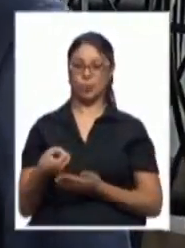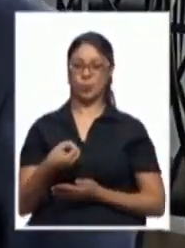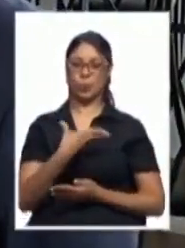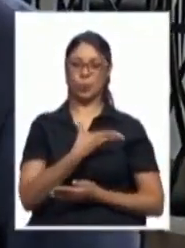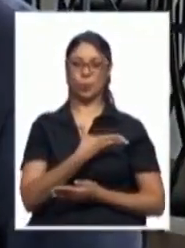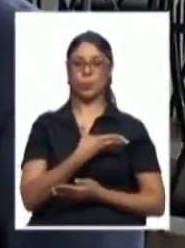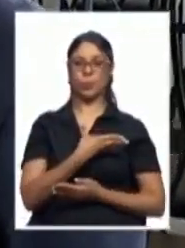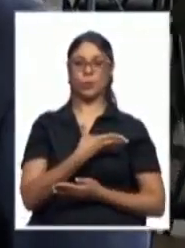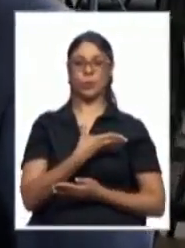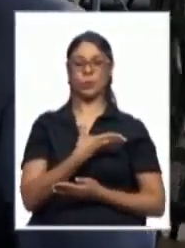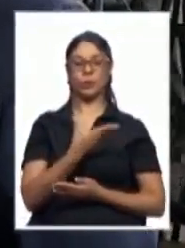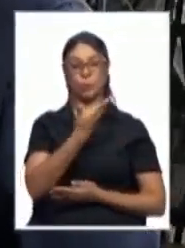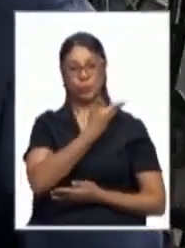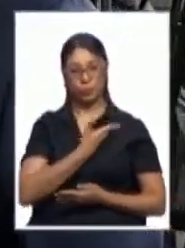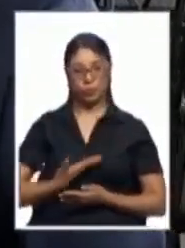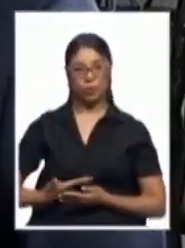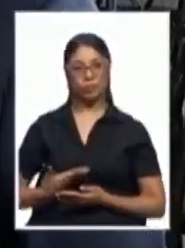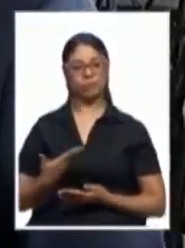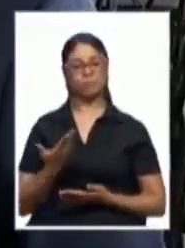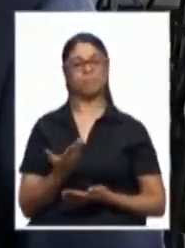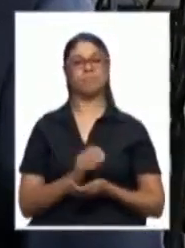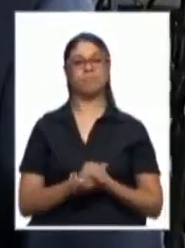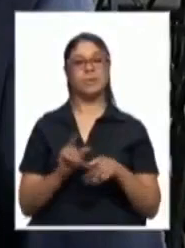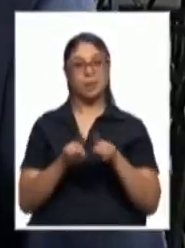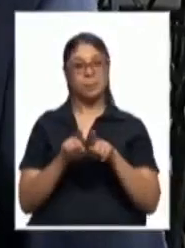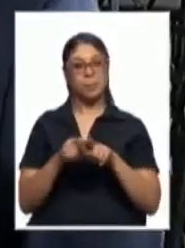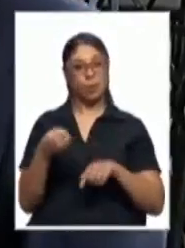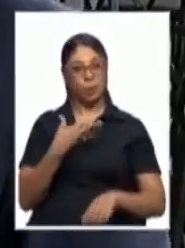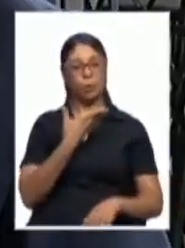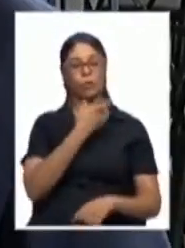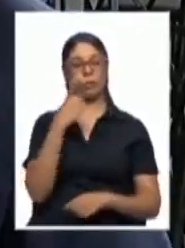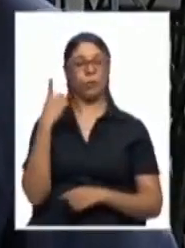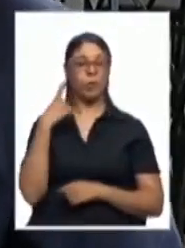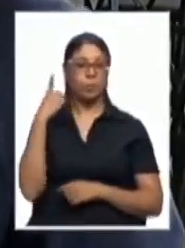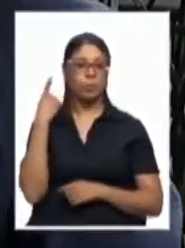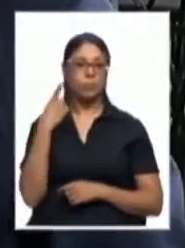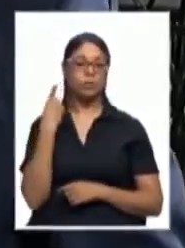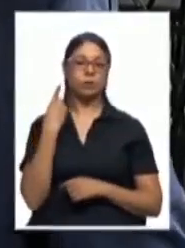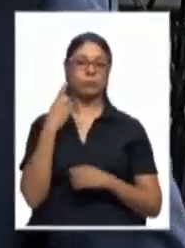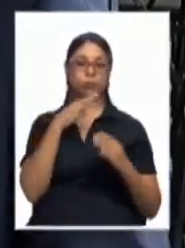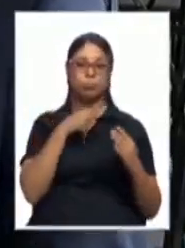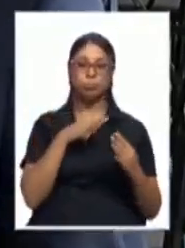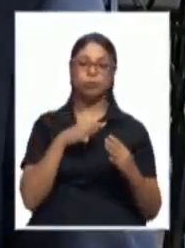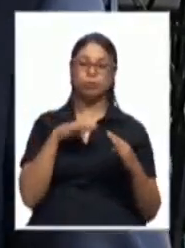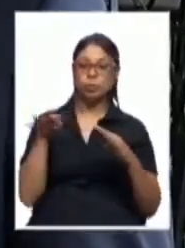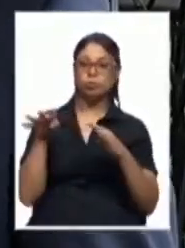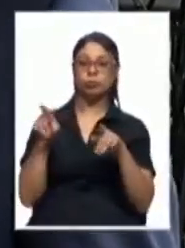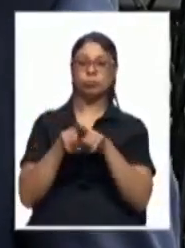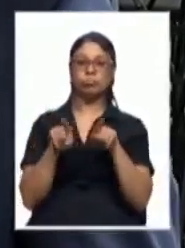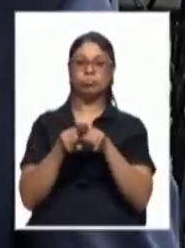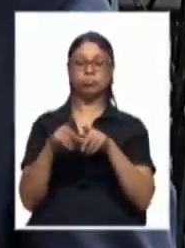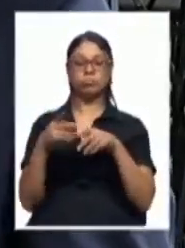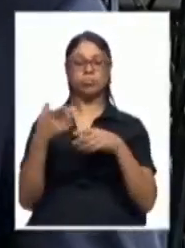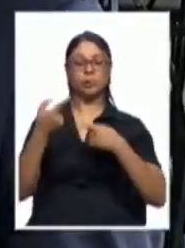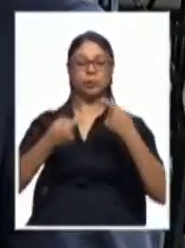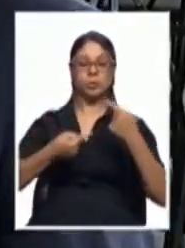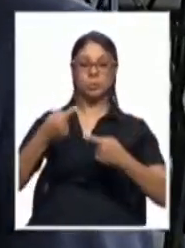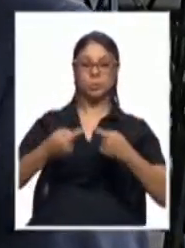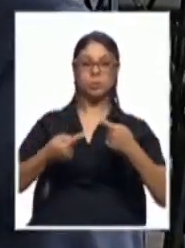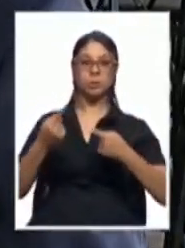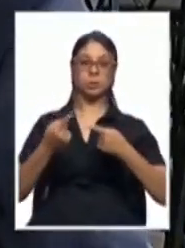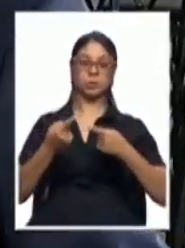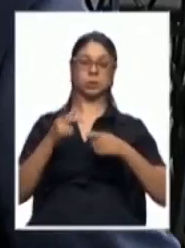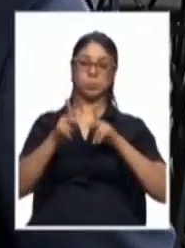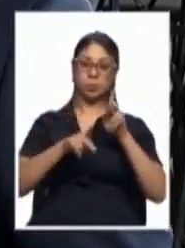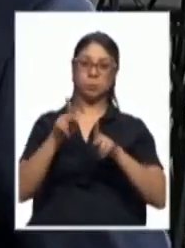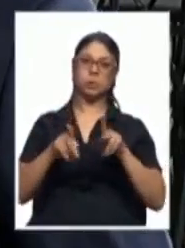esse novo mandato desse novo governador e esses novos deputados, que olhe também para políticas públicas, né, para o pessoal de baixa